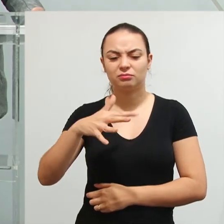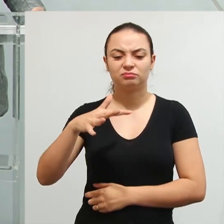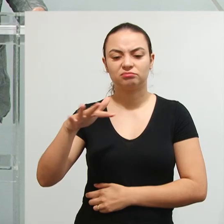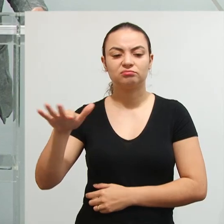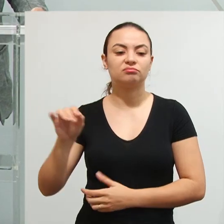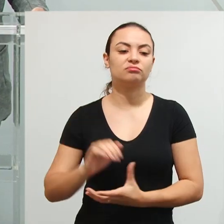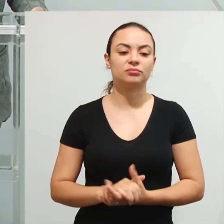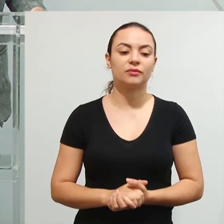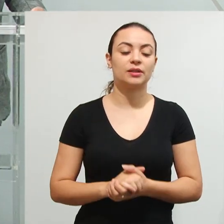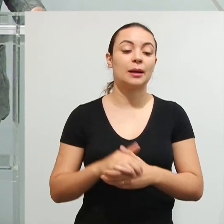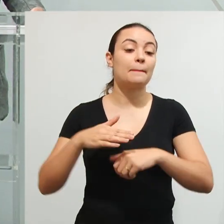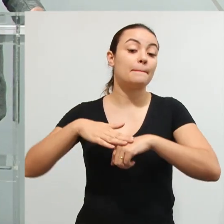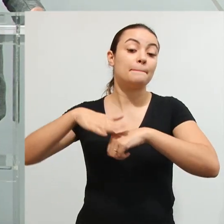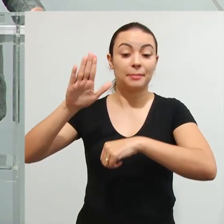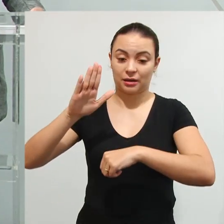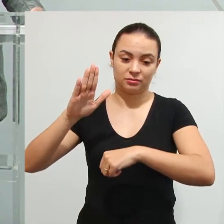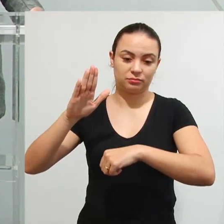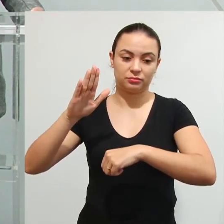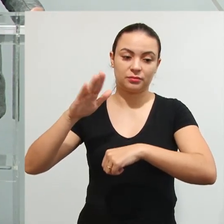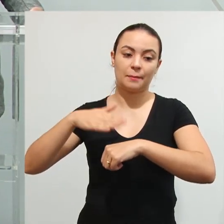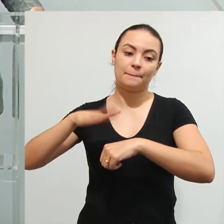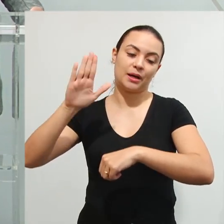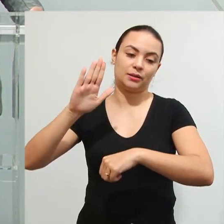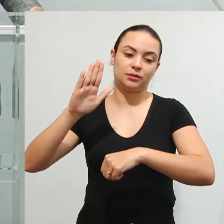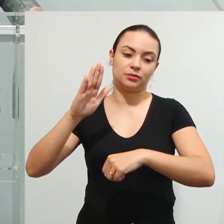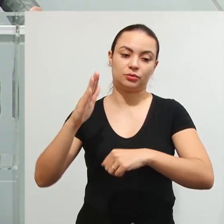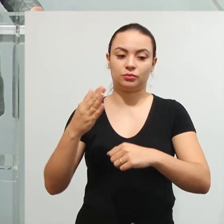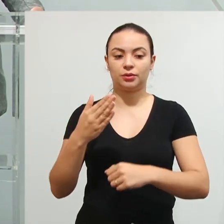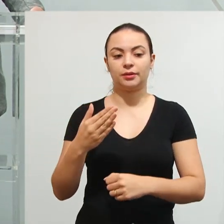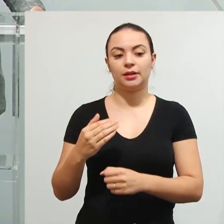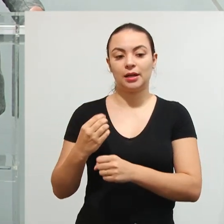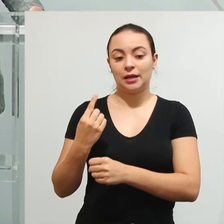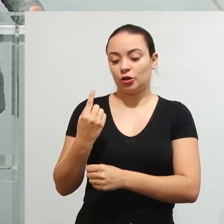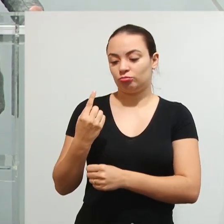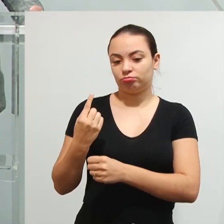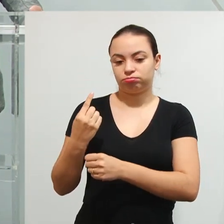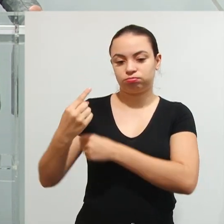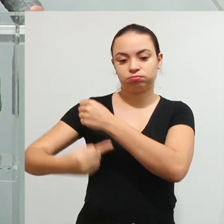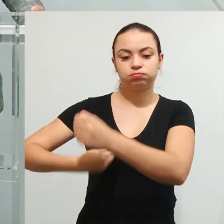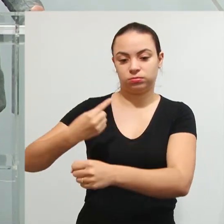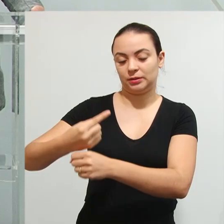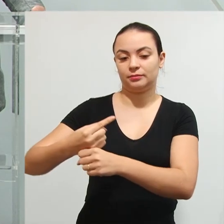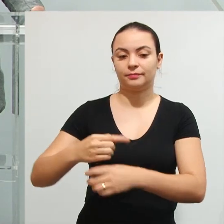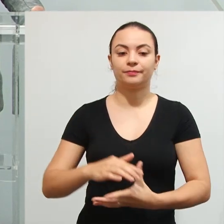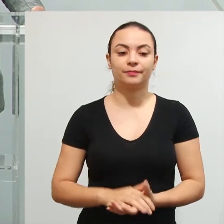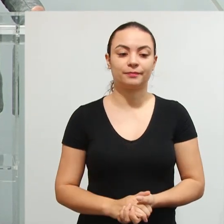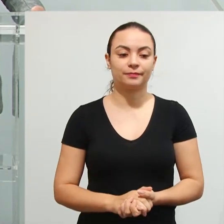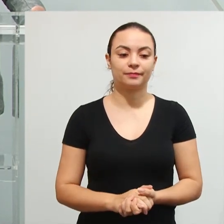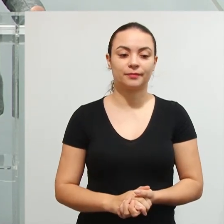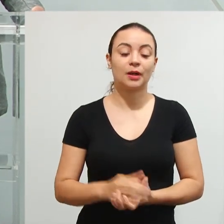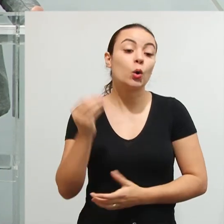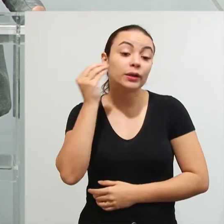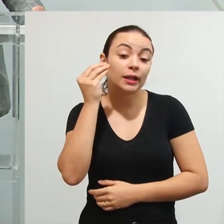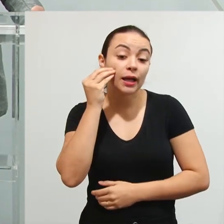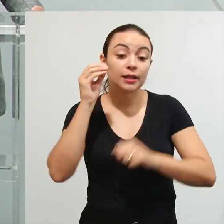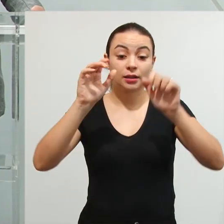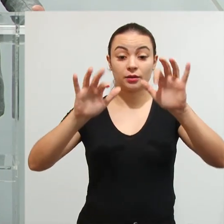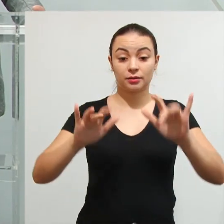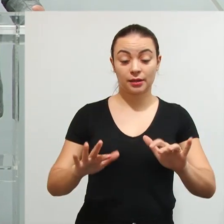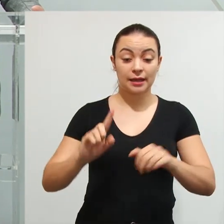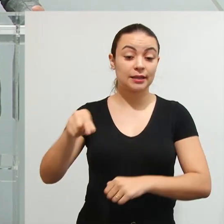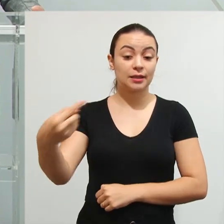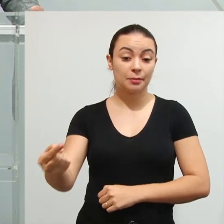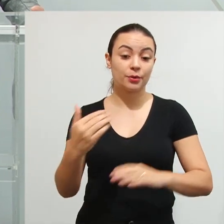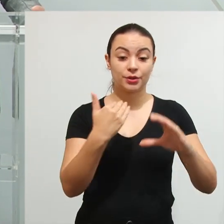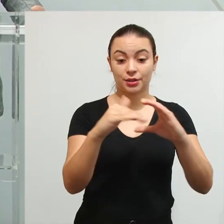juros efetiva de forma anual Então faça E compartilhe com os colegas lá no fórum de dúvidas por exemplo a taxa que você encontrou